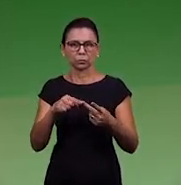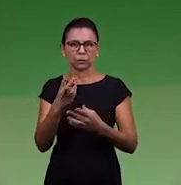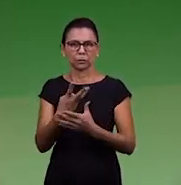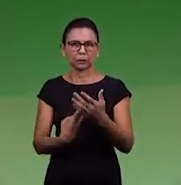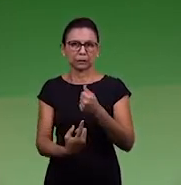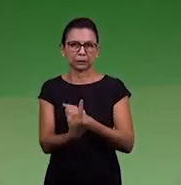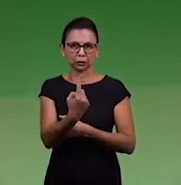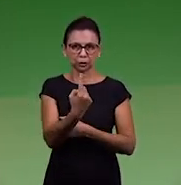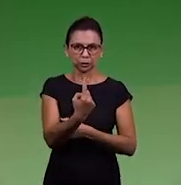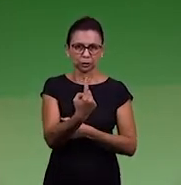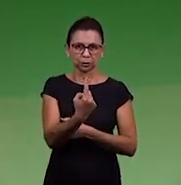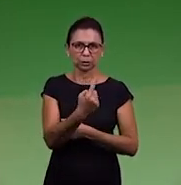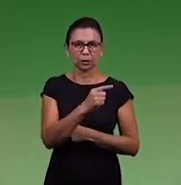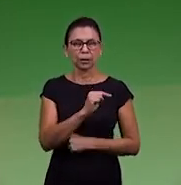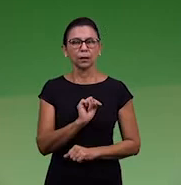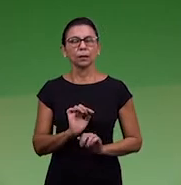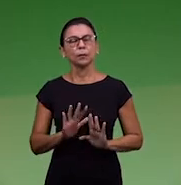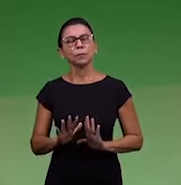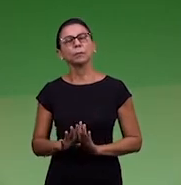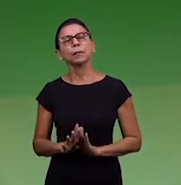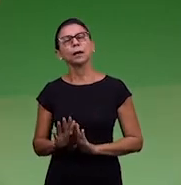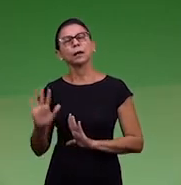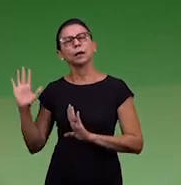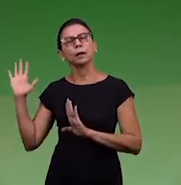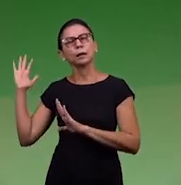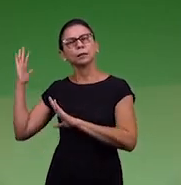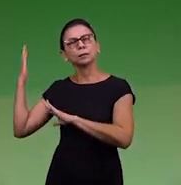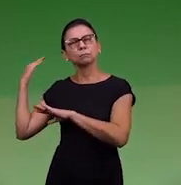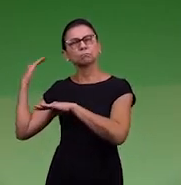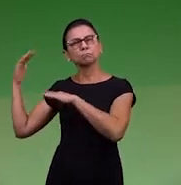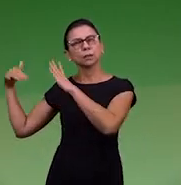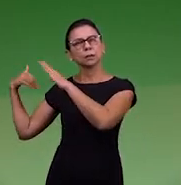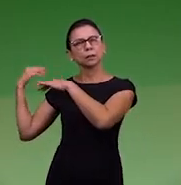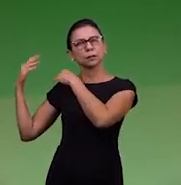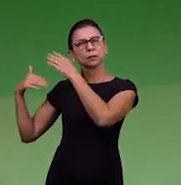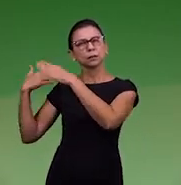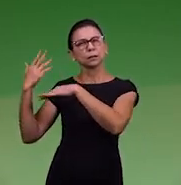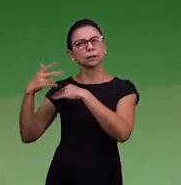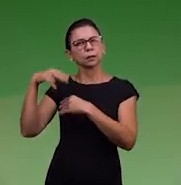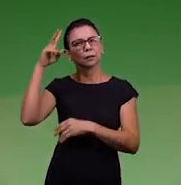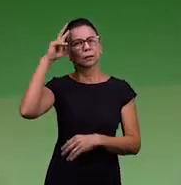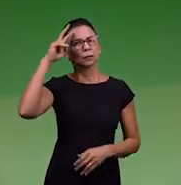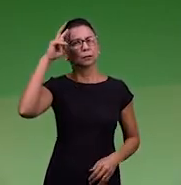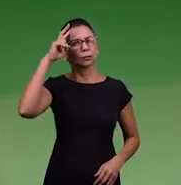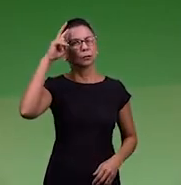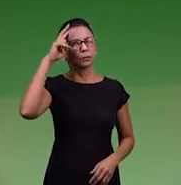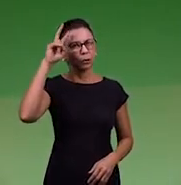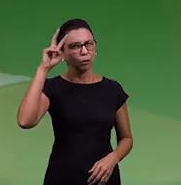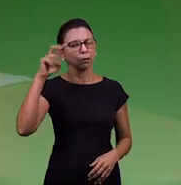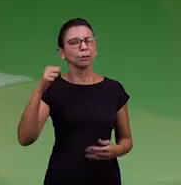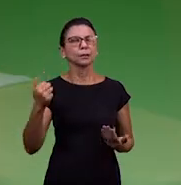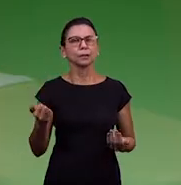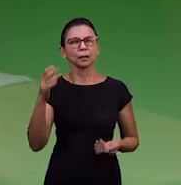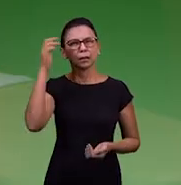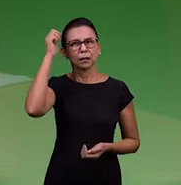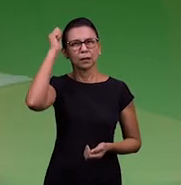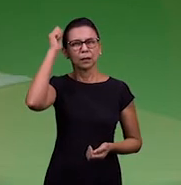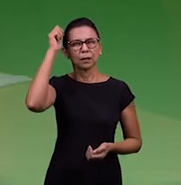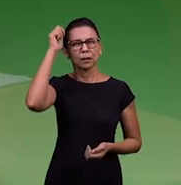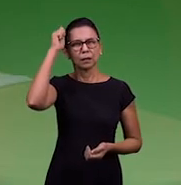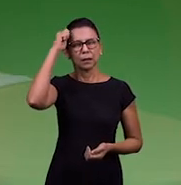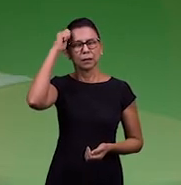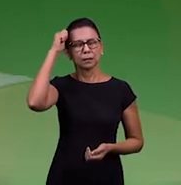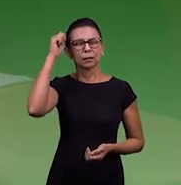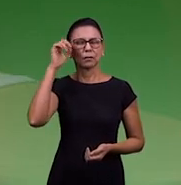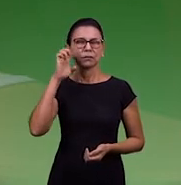nós sabemos o seguinte, ao longo da história, desde que o homem deixa o Éden, Deus vem falando com o homem de diversas